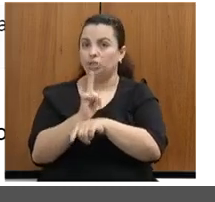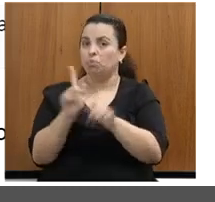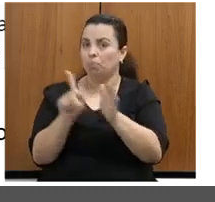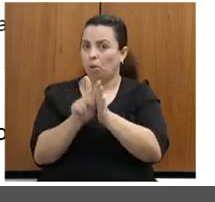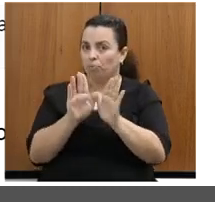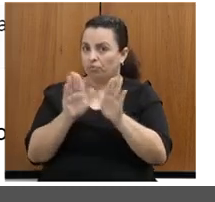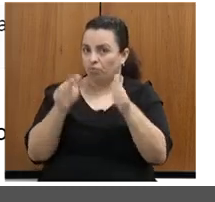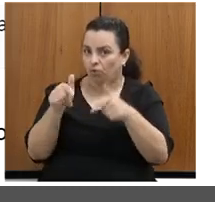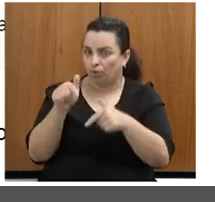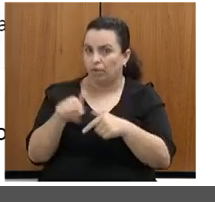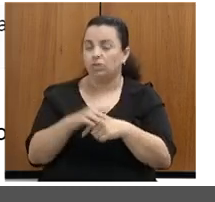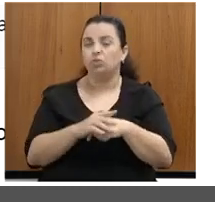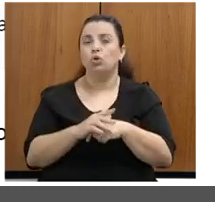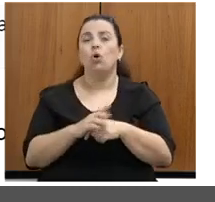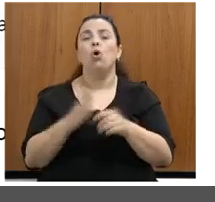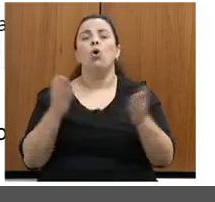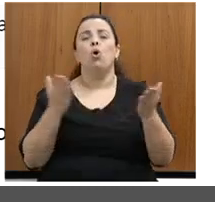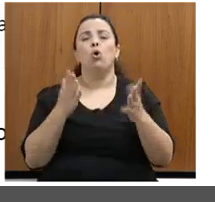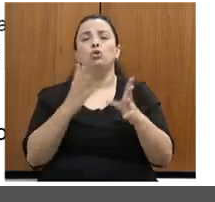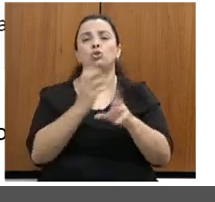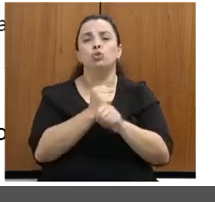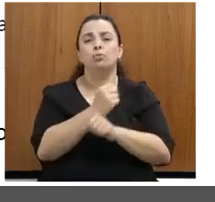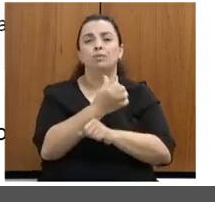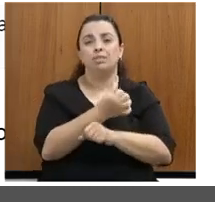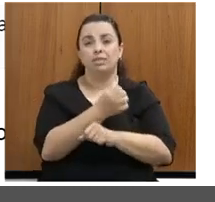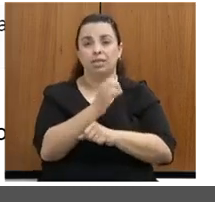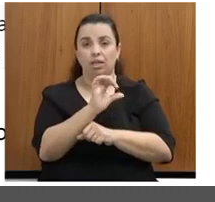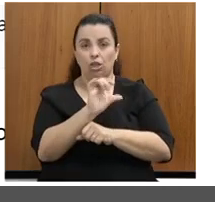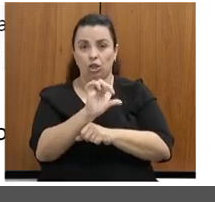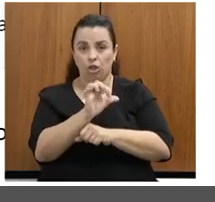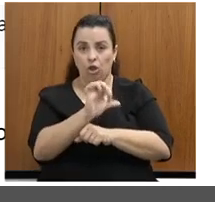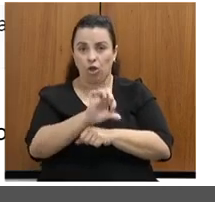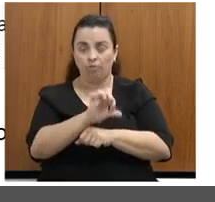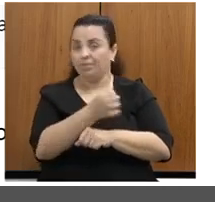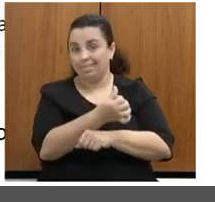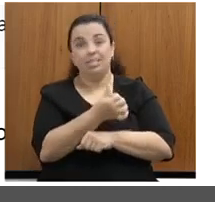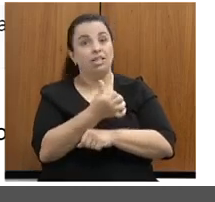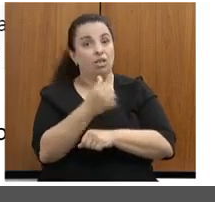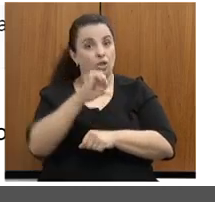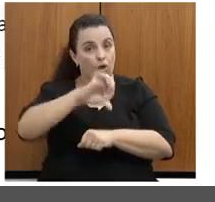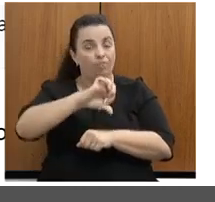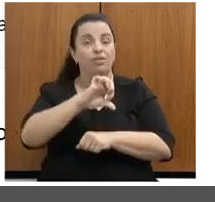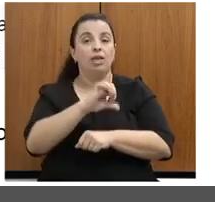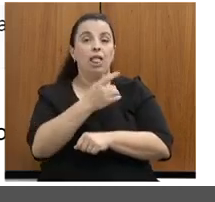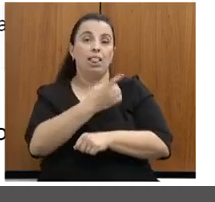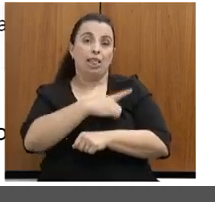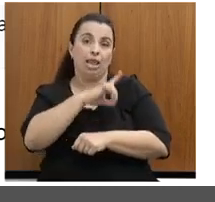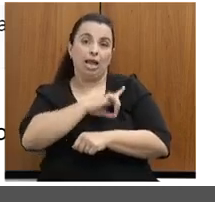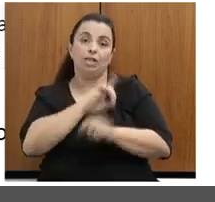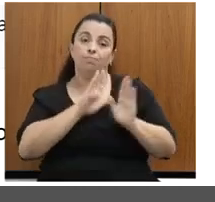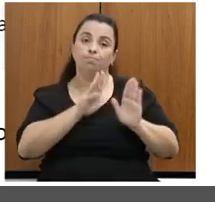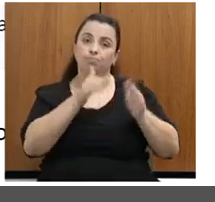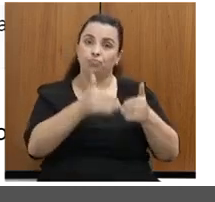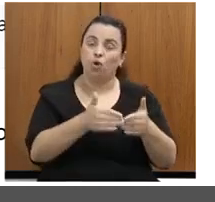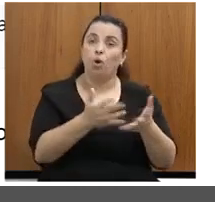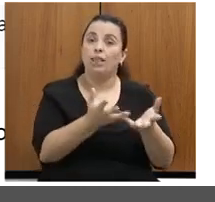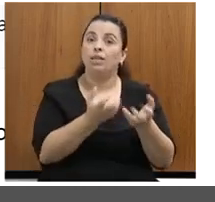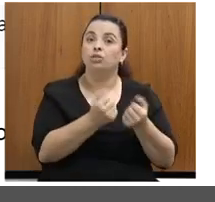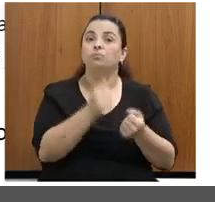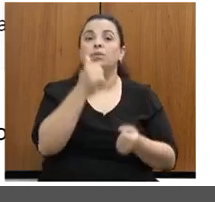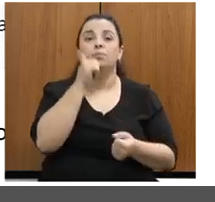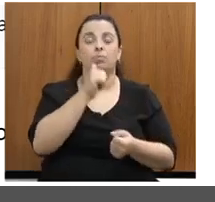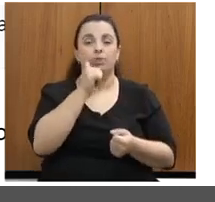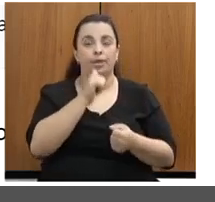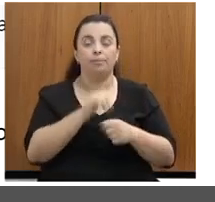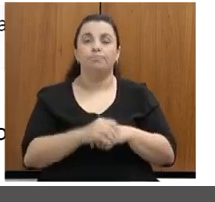isso nós temos do Estado 69 delegacias especializadas de Atendimento à mulher e temos como